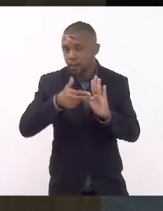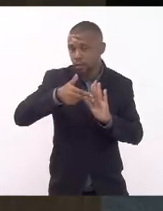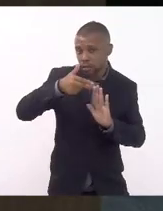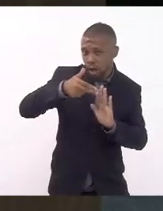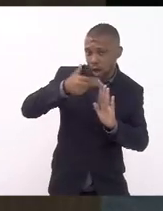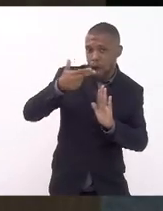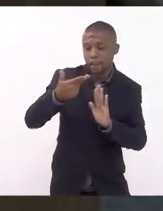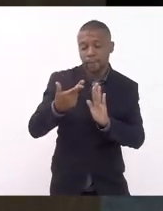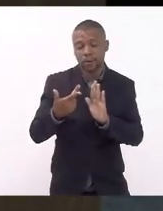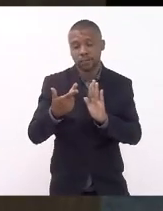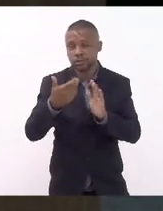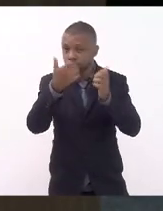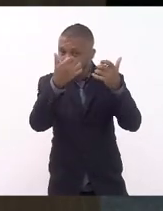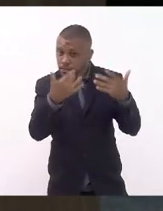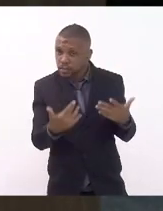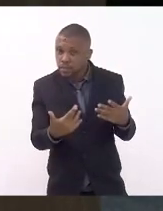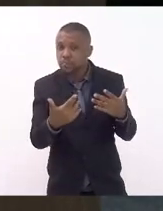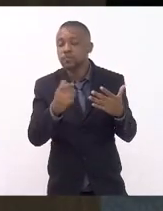transferências dos servidores?